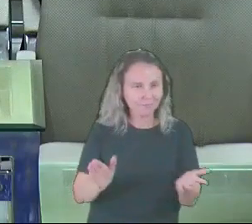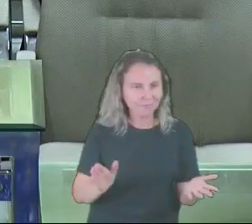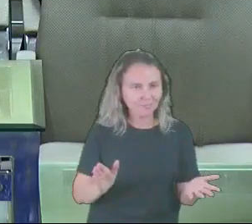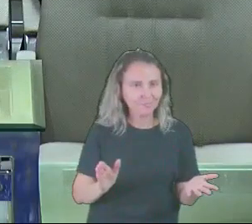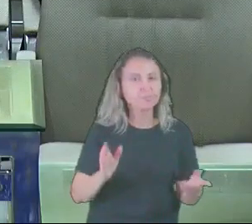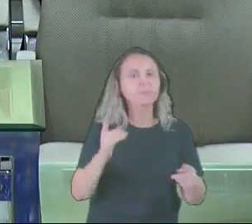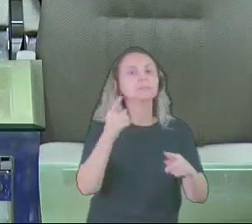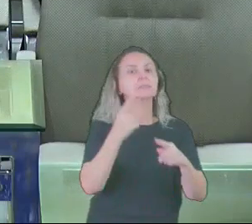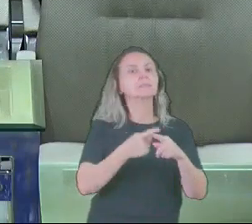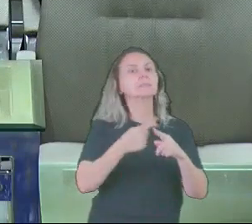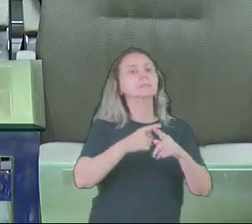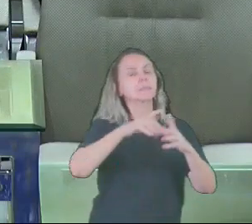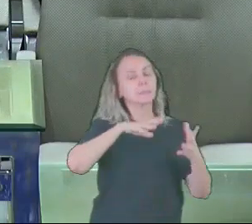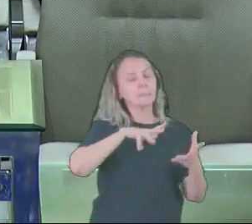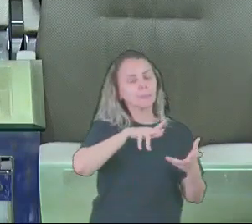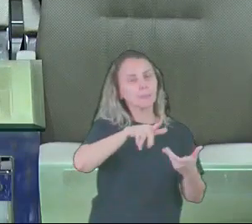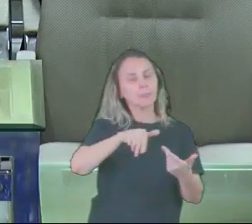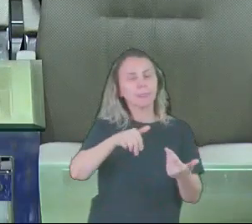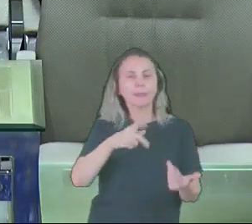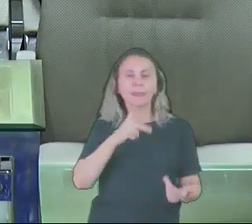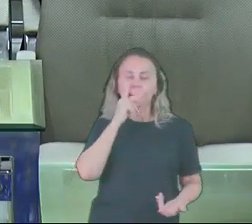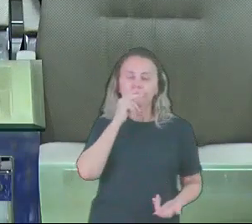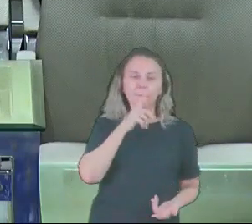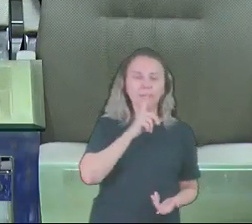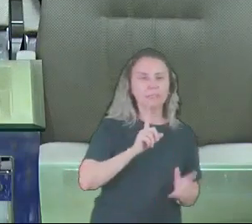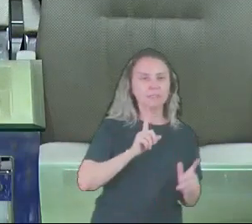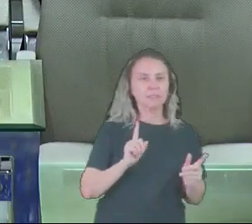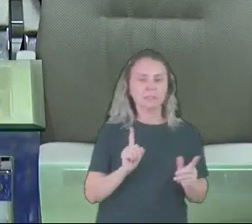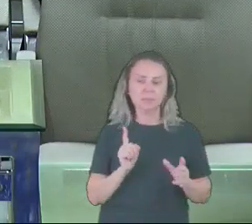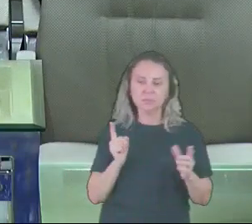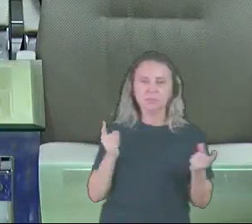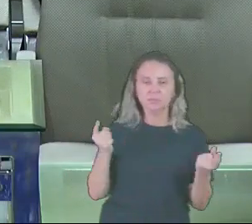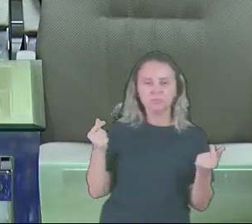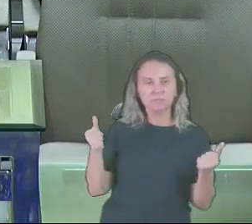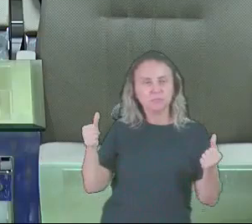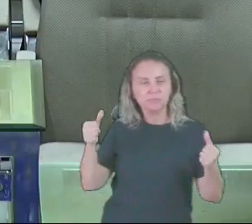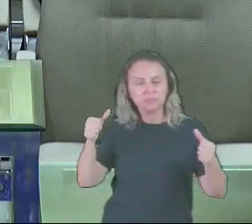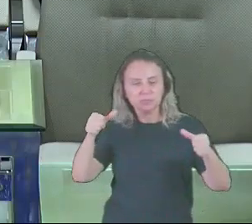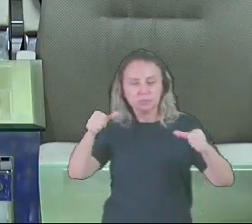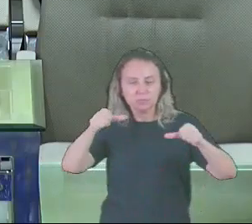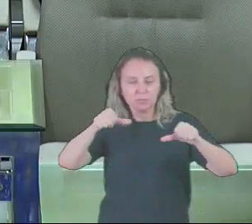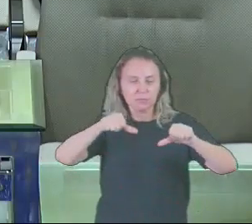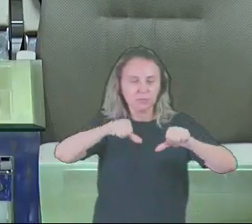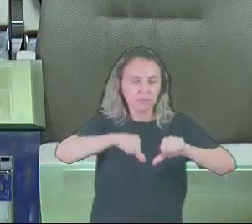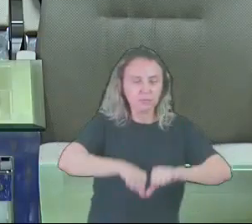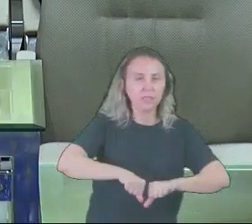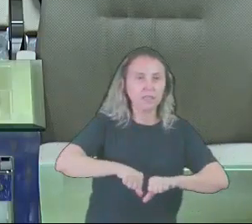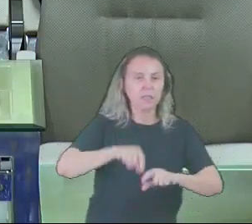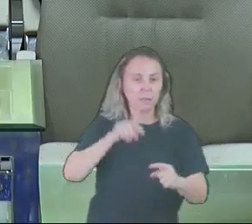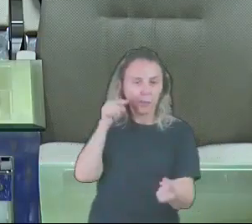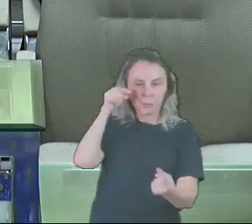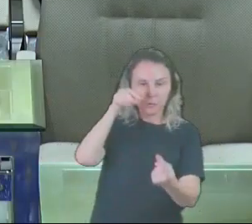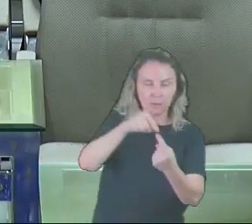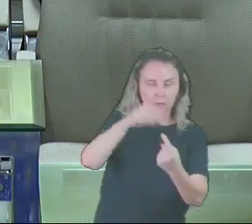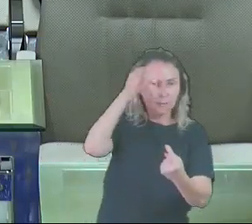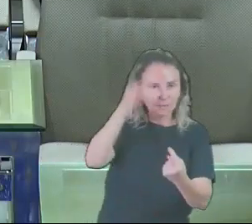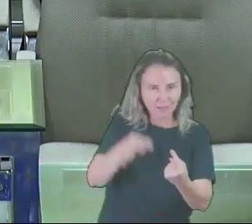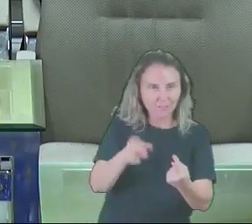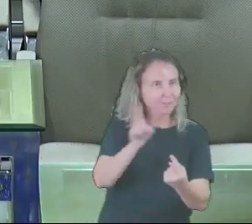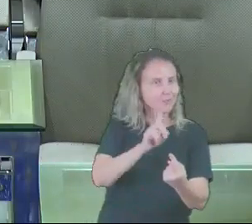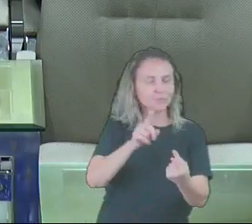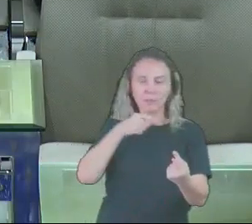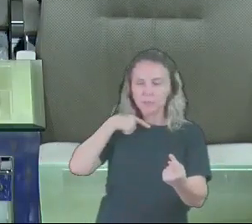mundo está num declínio é o que eu falei no a matou desvio de Raul e o mundo hoje não se